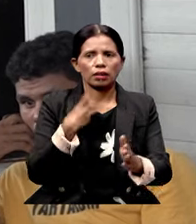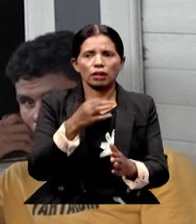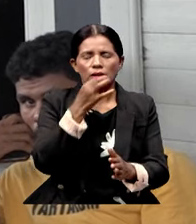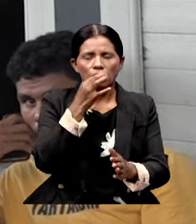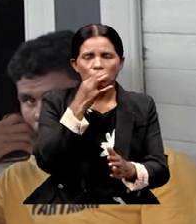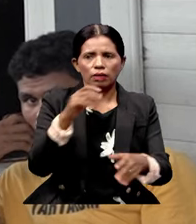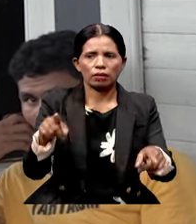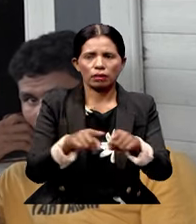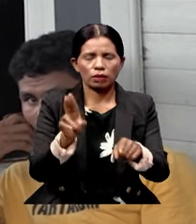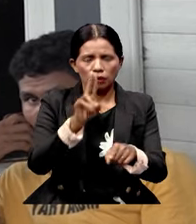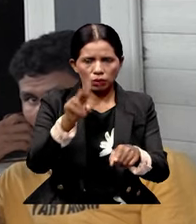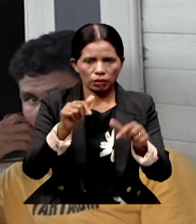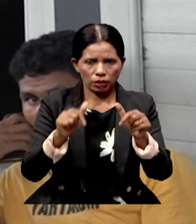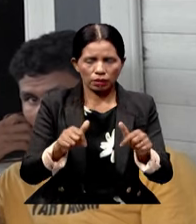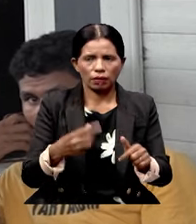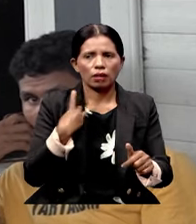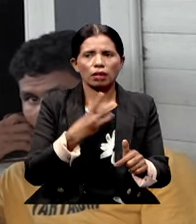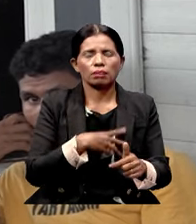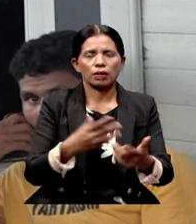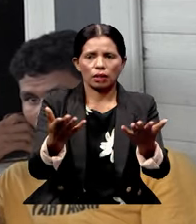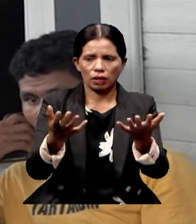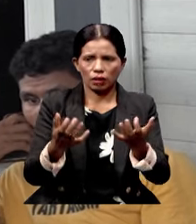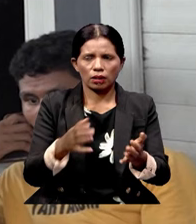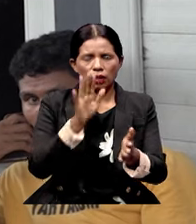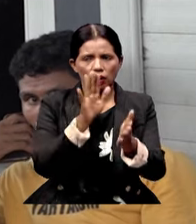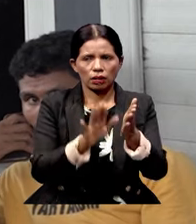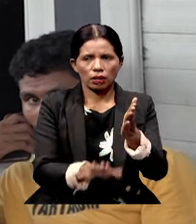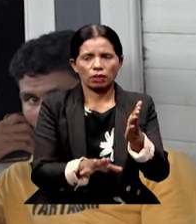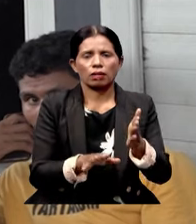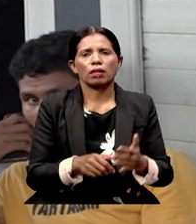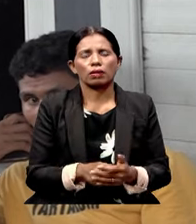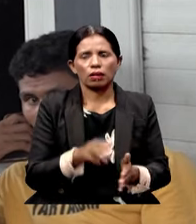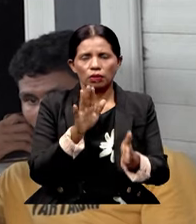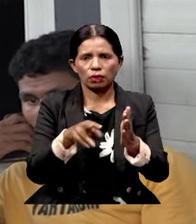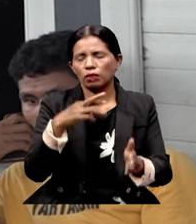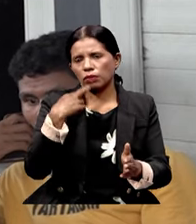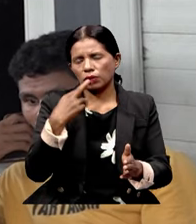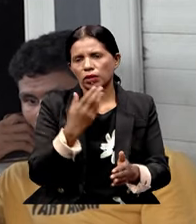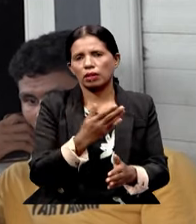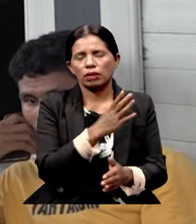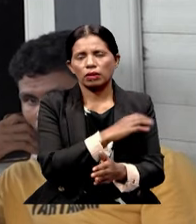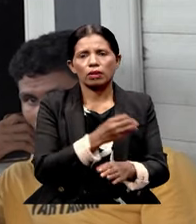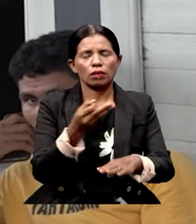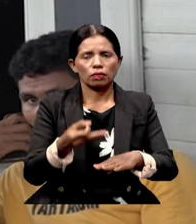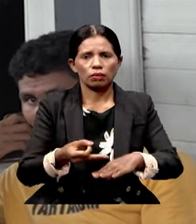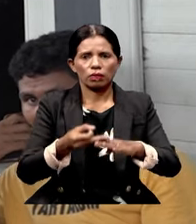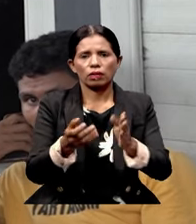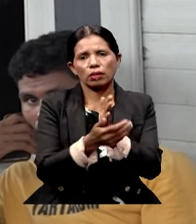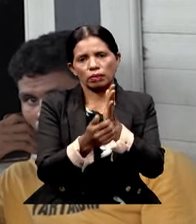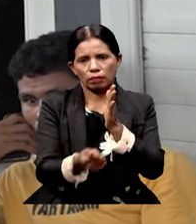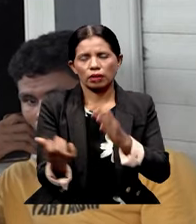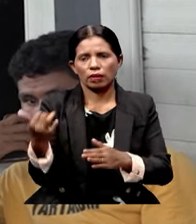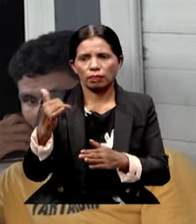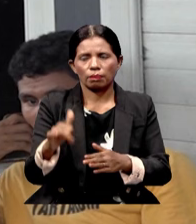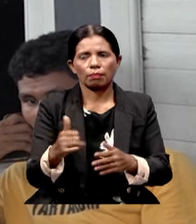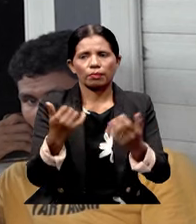maidane uza maidane be amnya hakarak ne hatu be fos ninya falling ho be mina sira ne ne agora